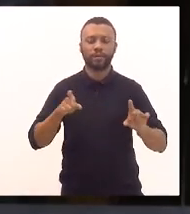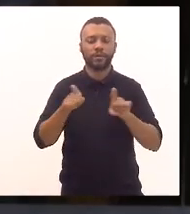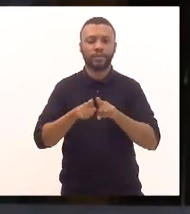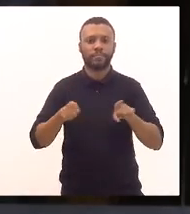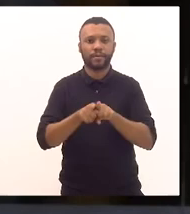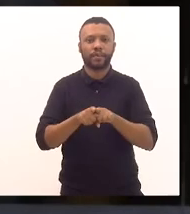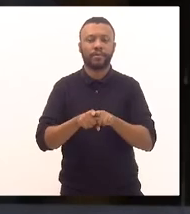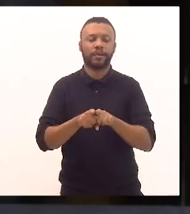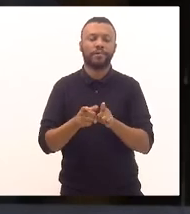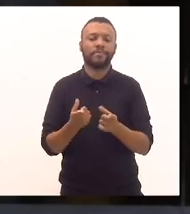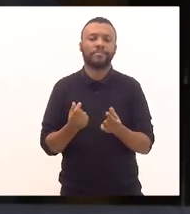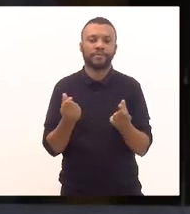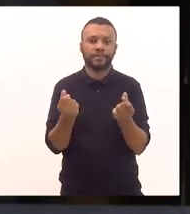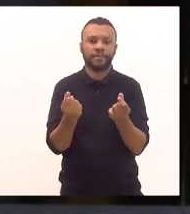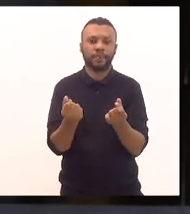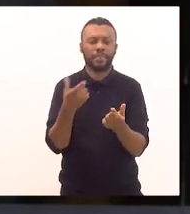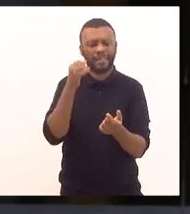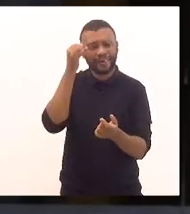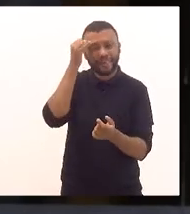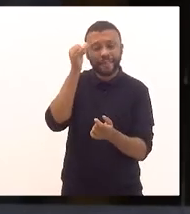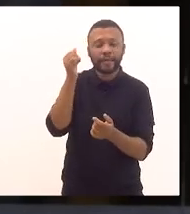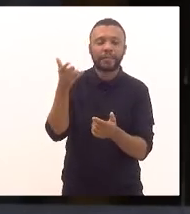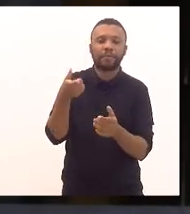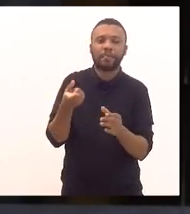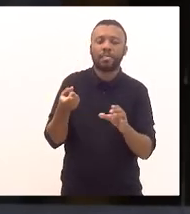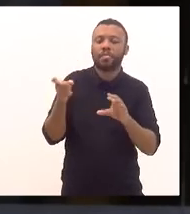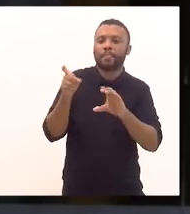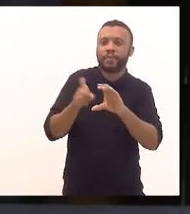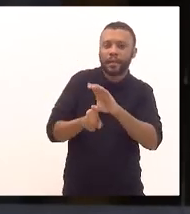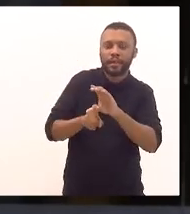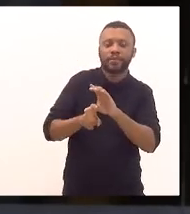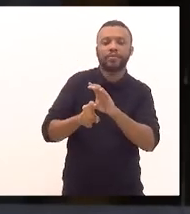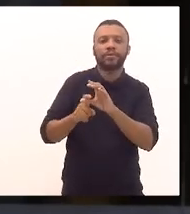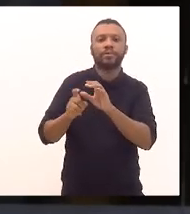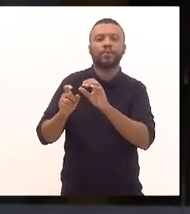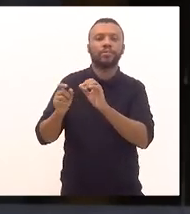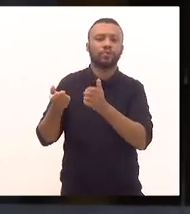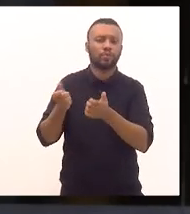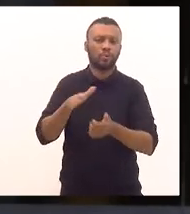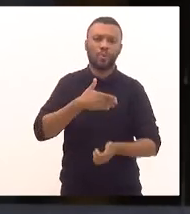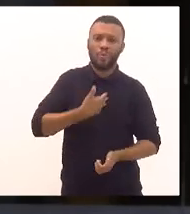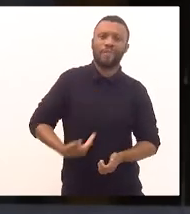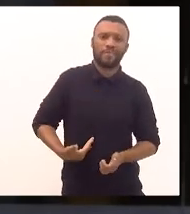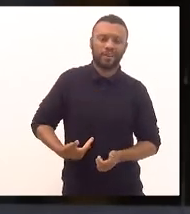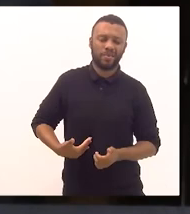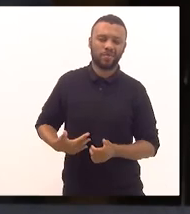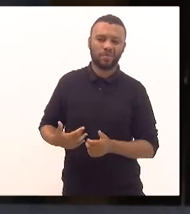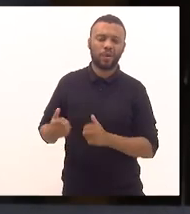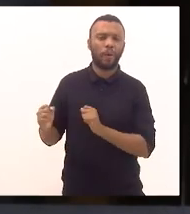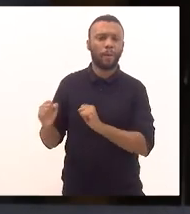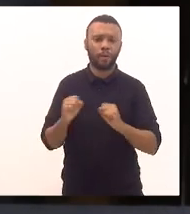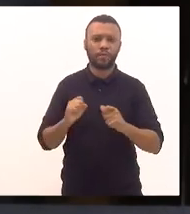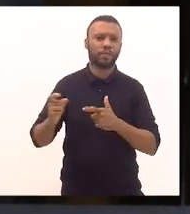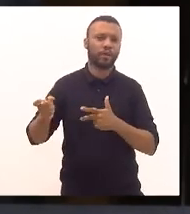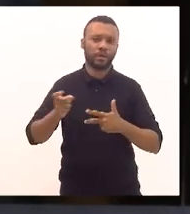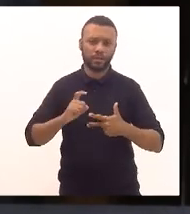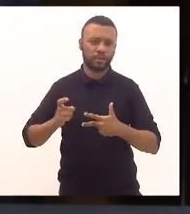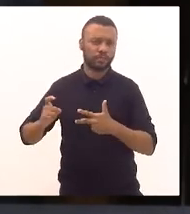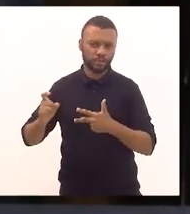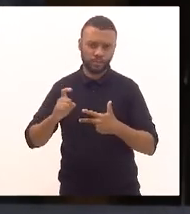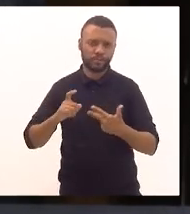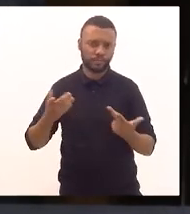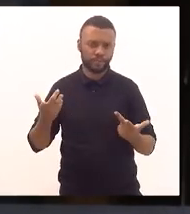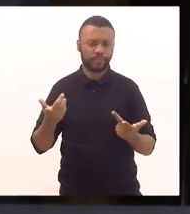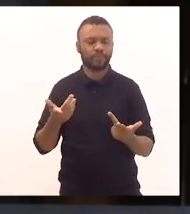também financeira para não ficar tão dependente do executivo estadual Eu acho que isso já isso já foi